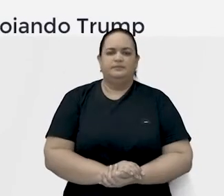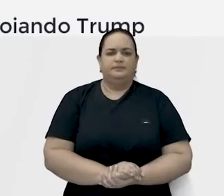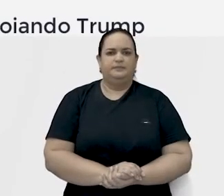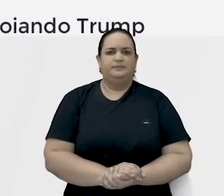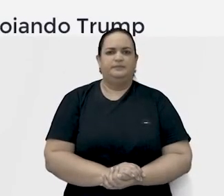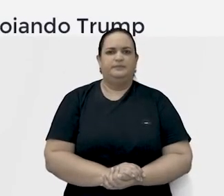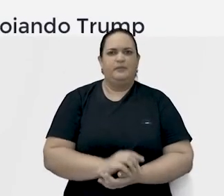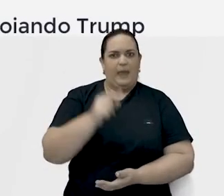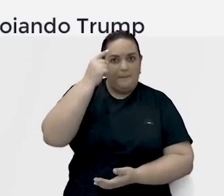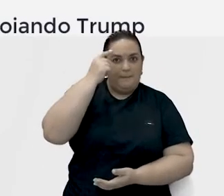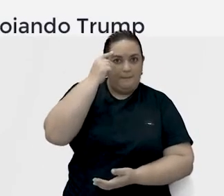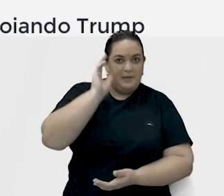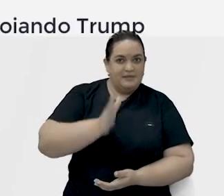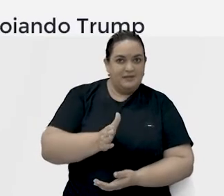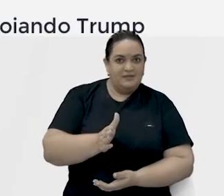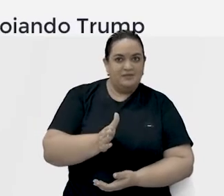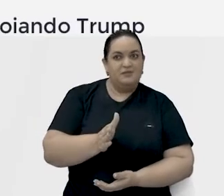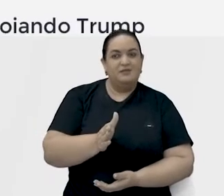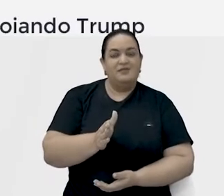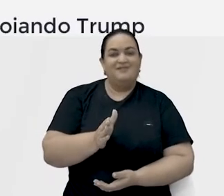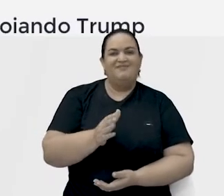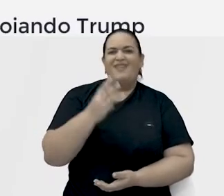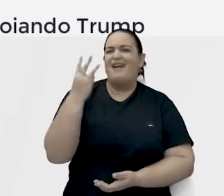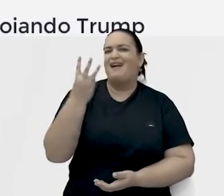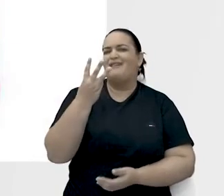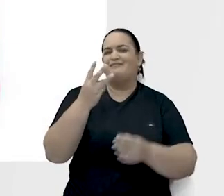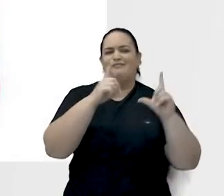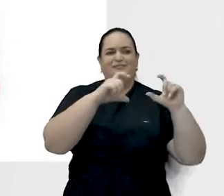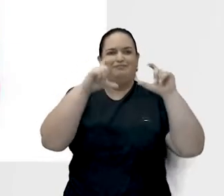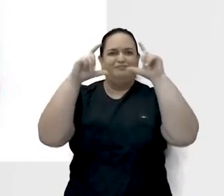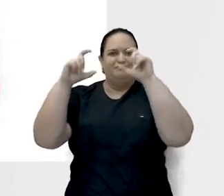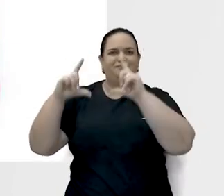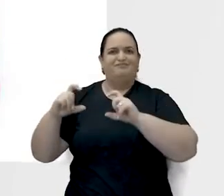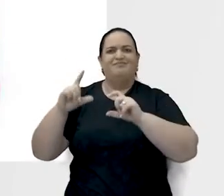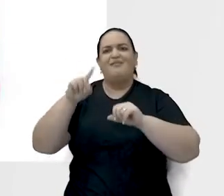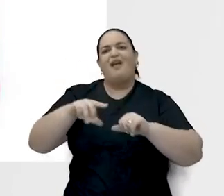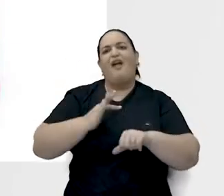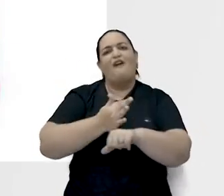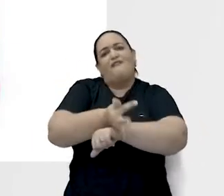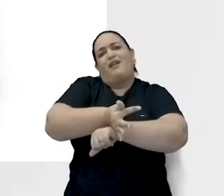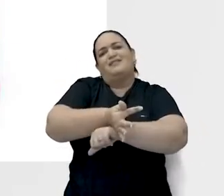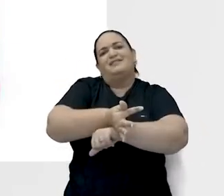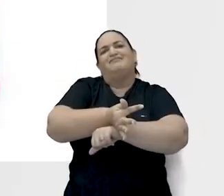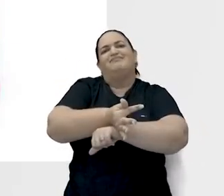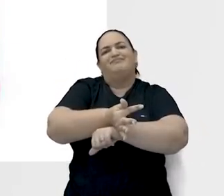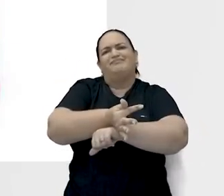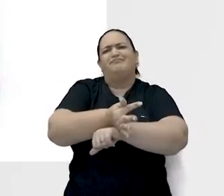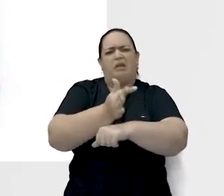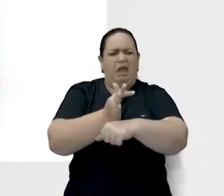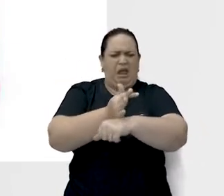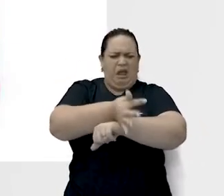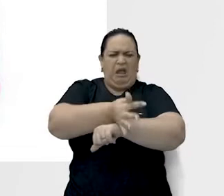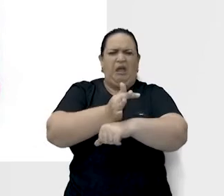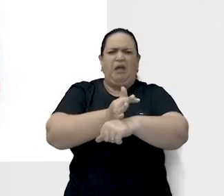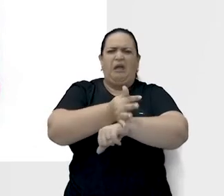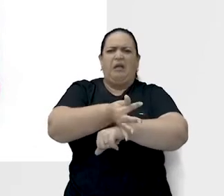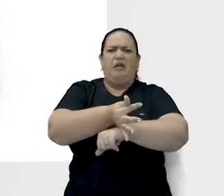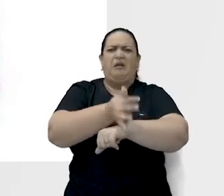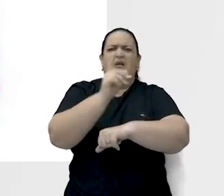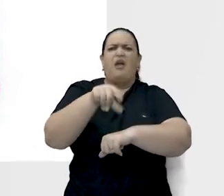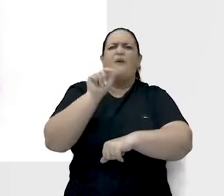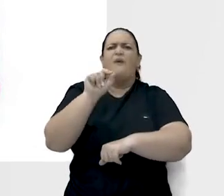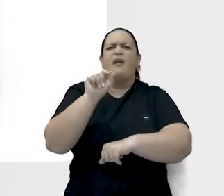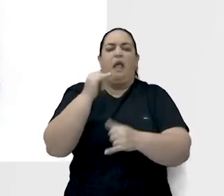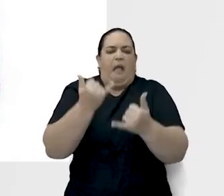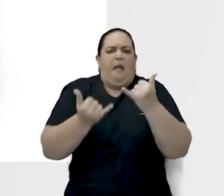três, pensaram? Pois bem, as três imagens são fake news. E o que danado é uma fake news, né? É como uma